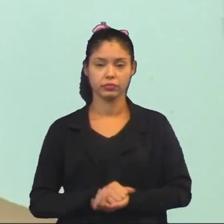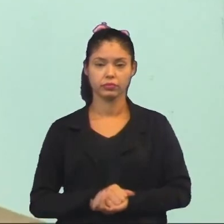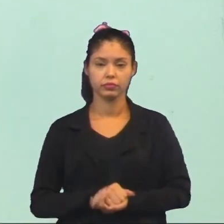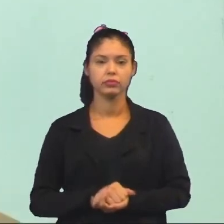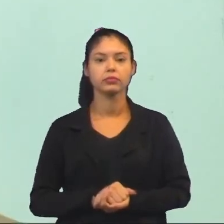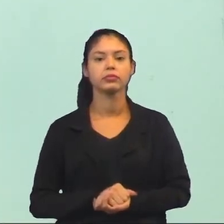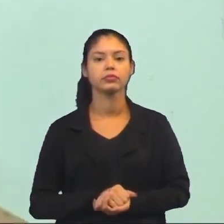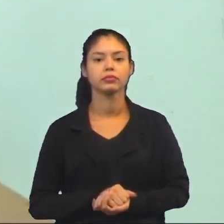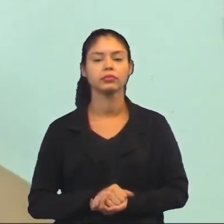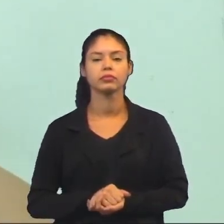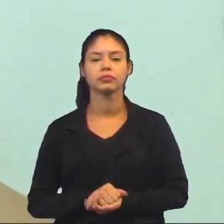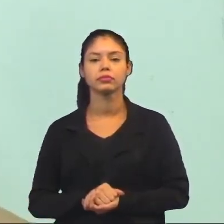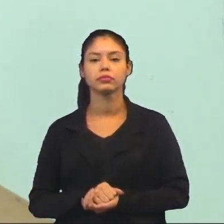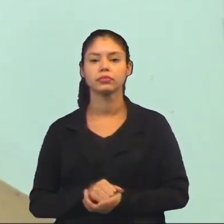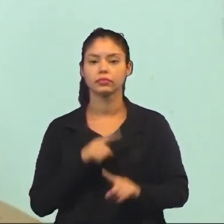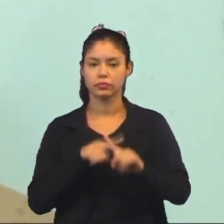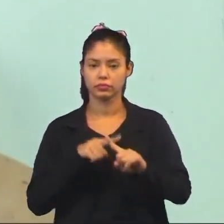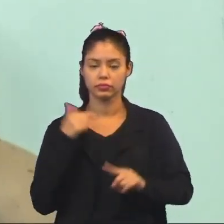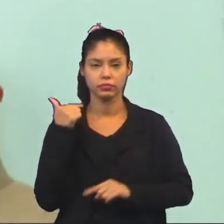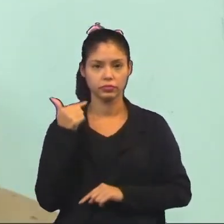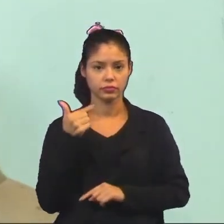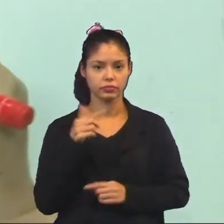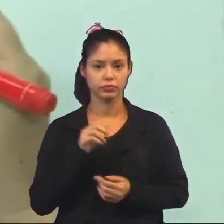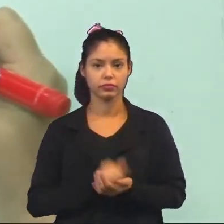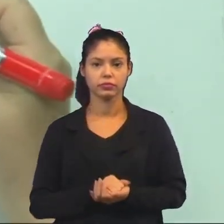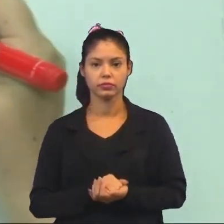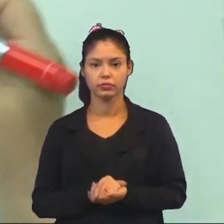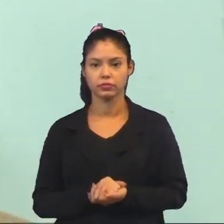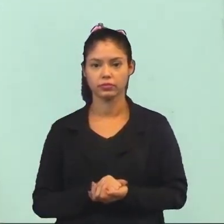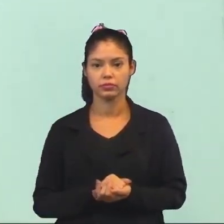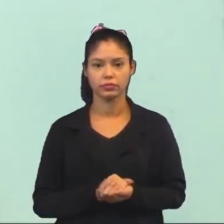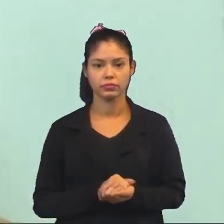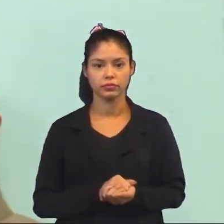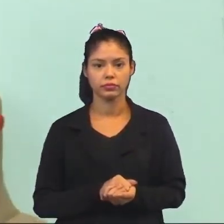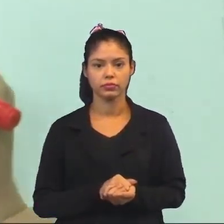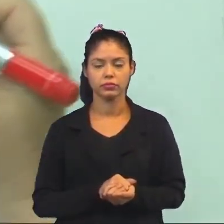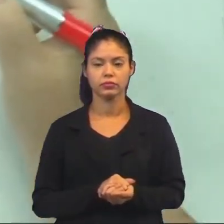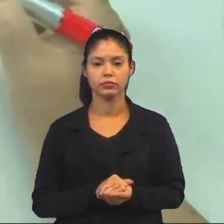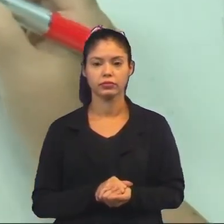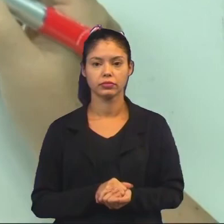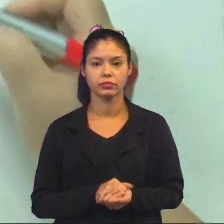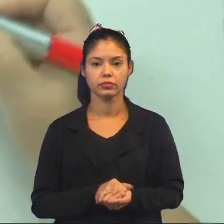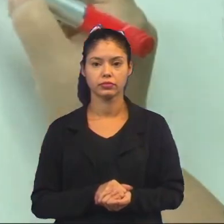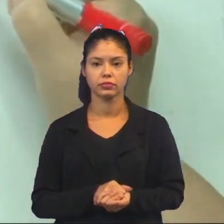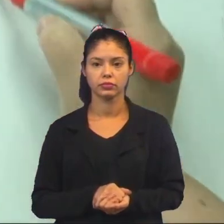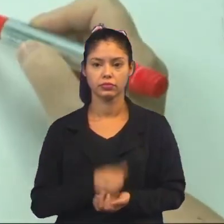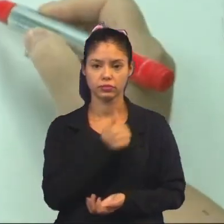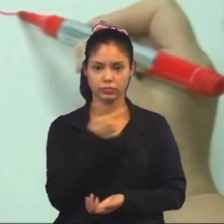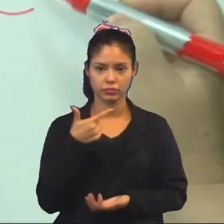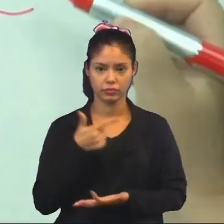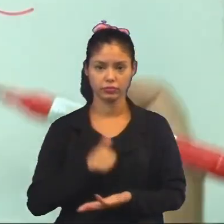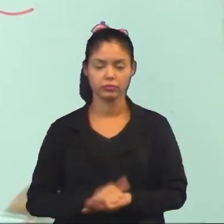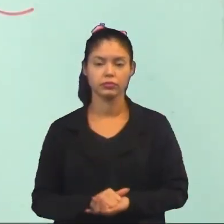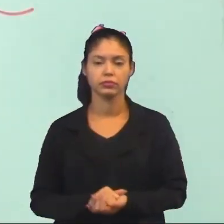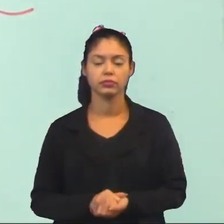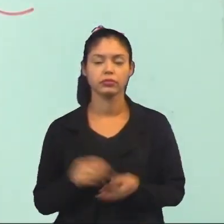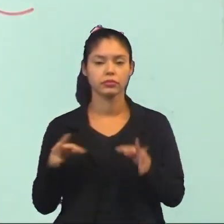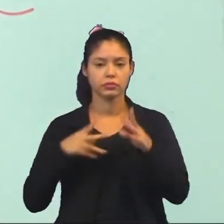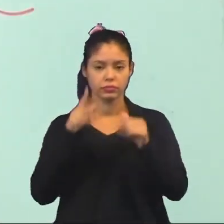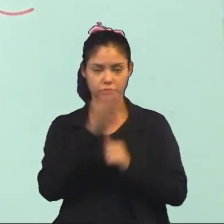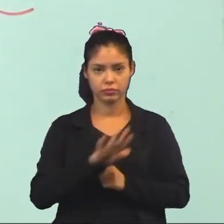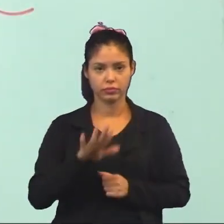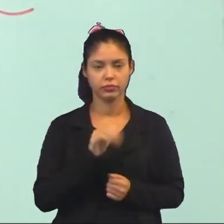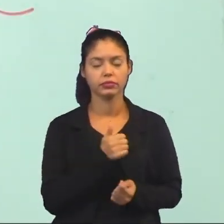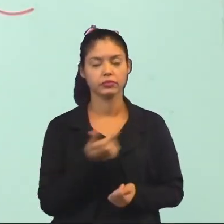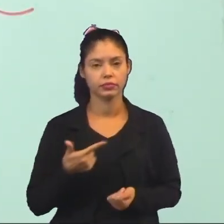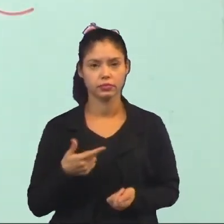2, vai dar 6. Vezes 2, que vai dar 6 vezes 2, vai dar 12. Então, todas